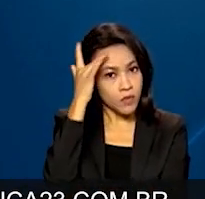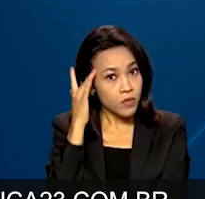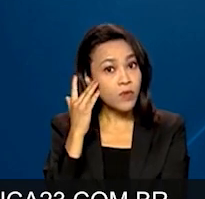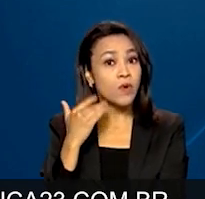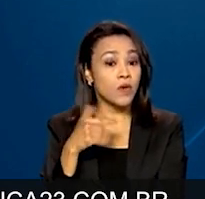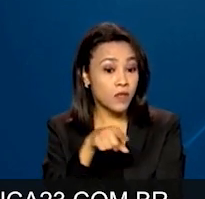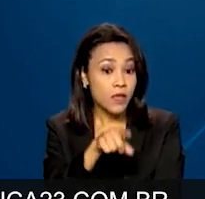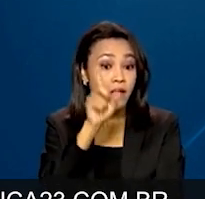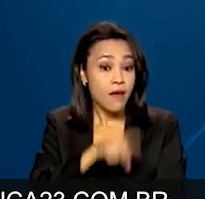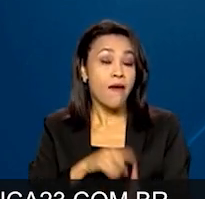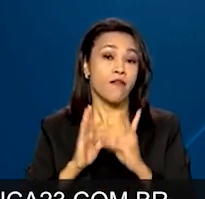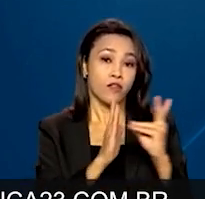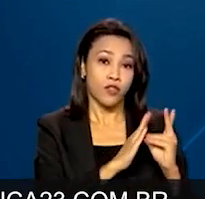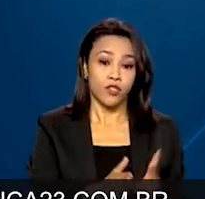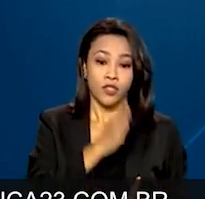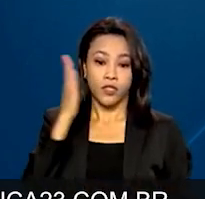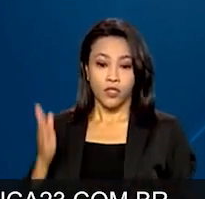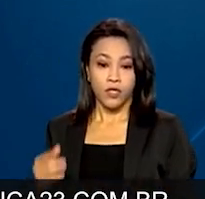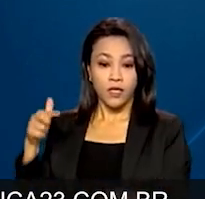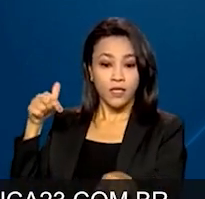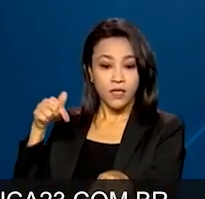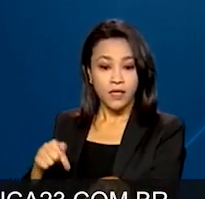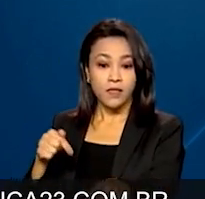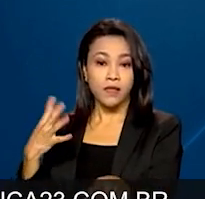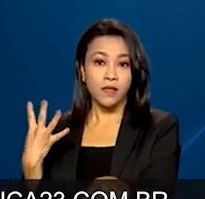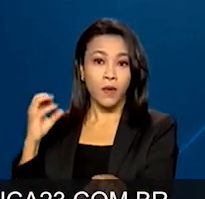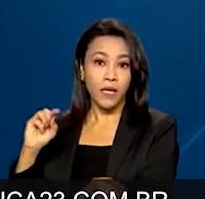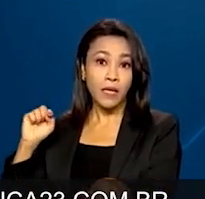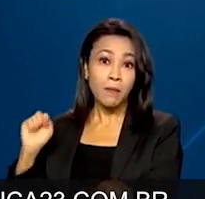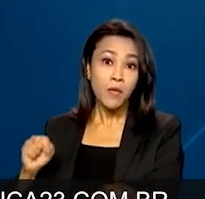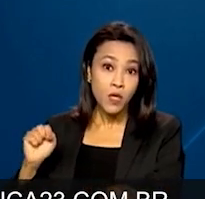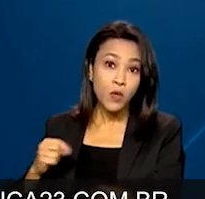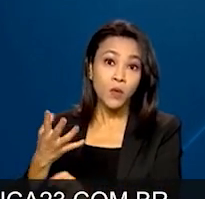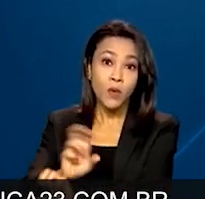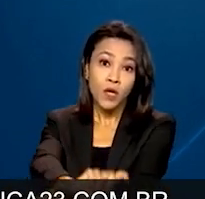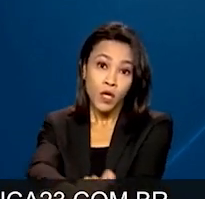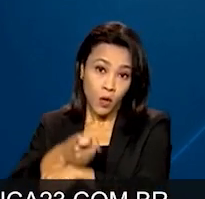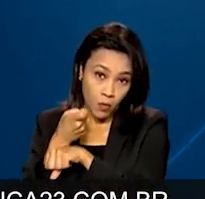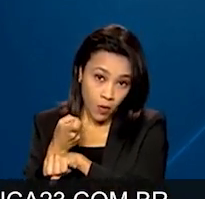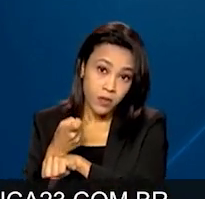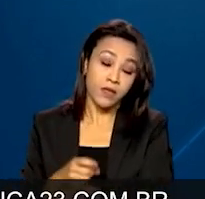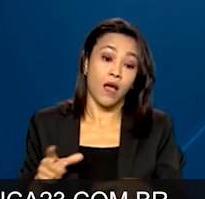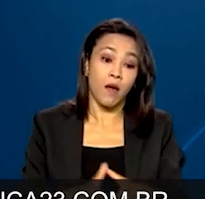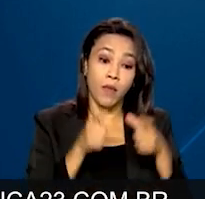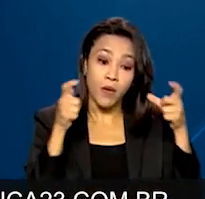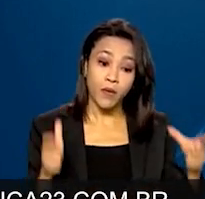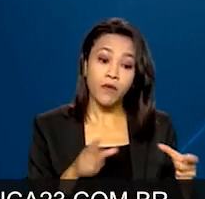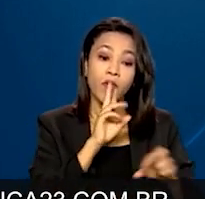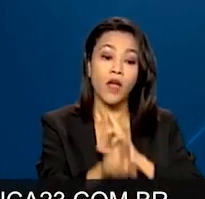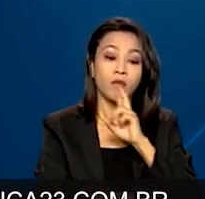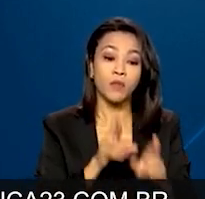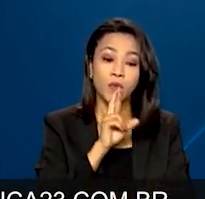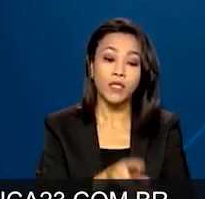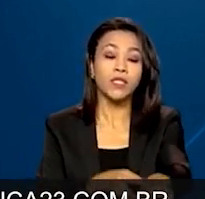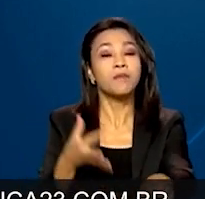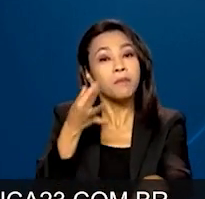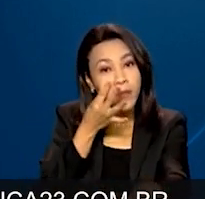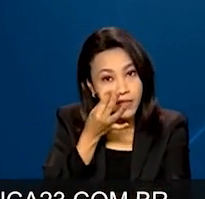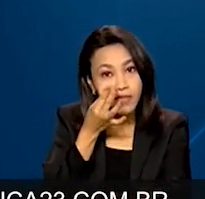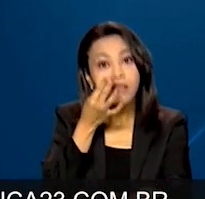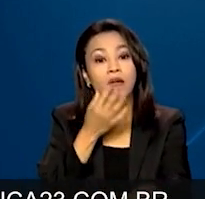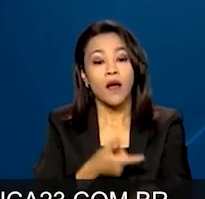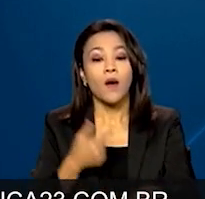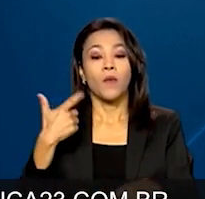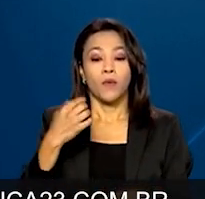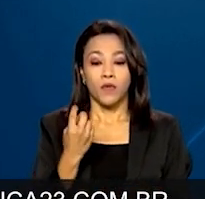indígenas e 740 mil quilombolas. A maior parte dos questionários foi respondida de forma presencial